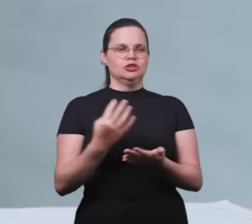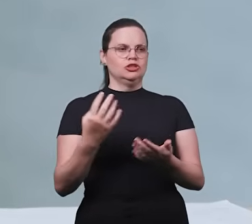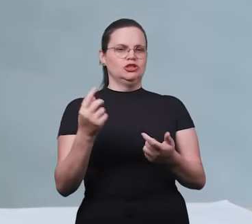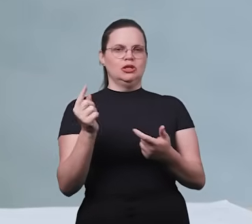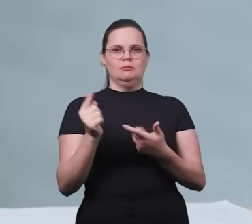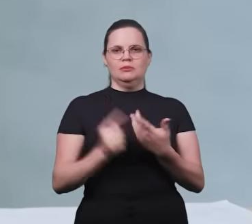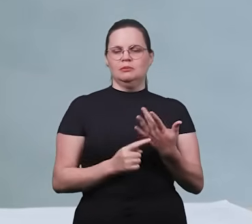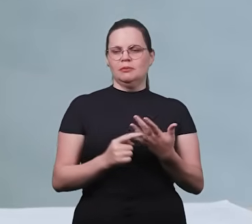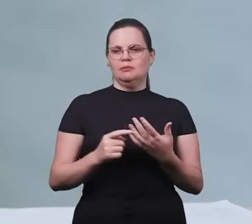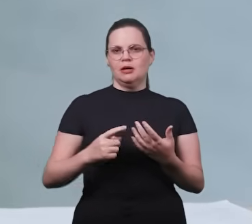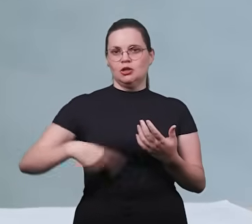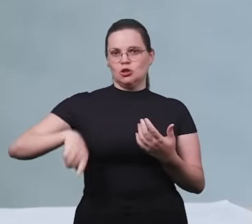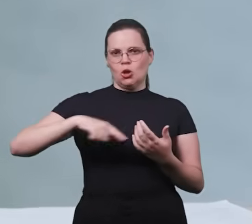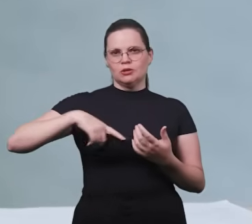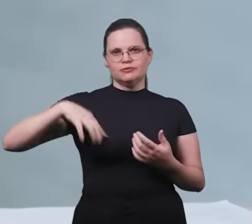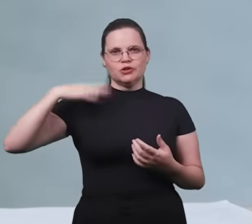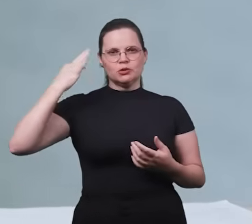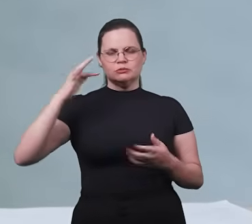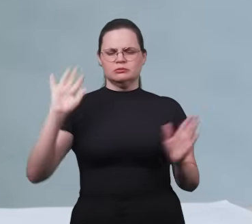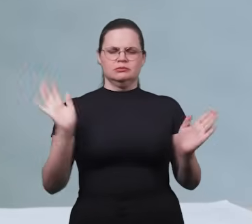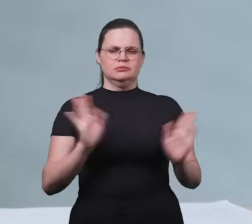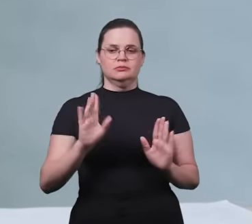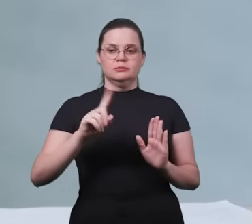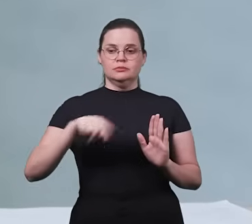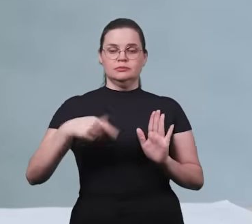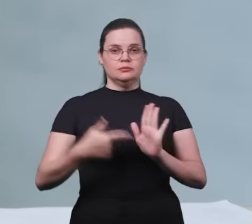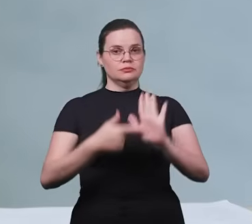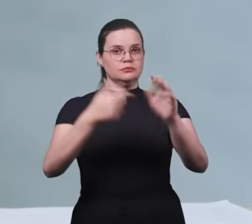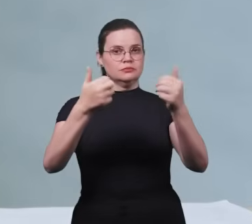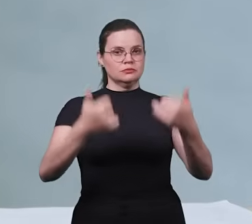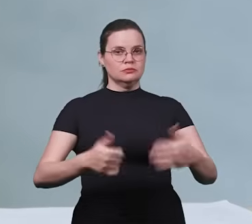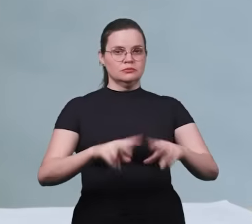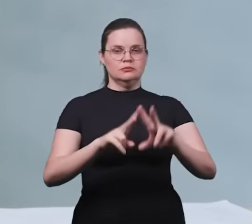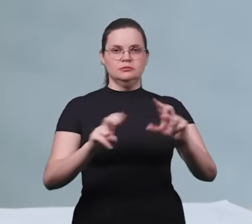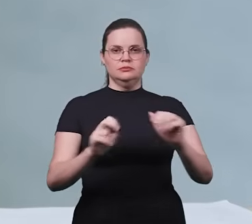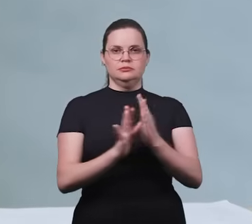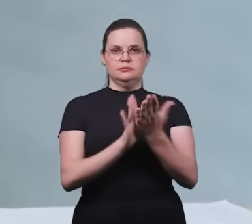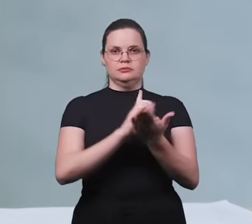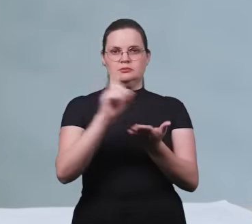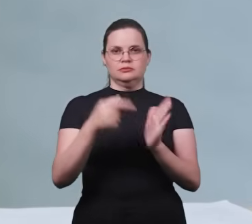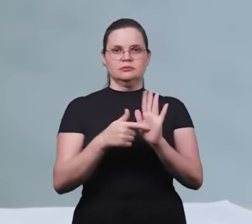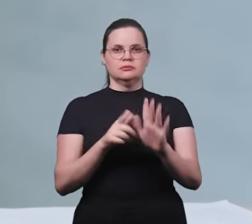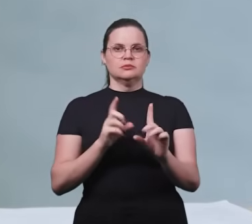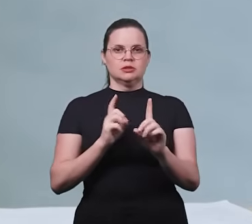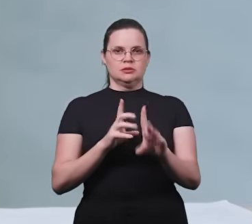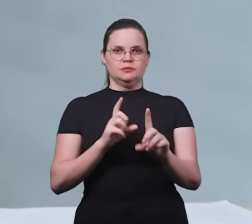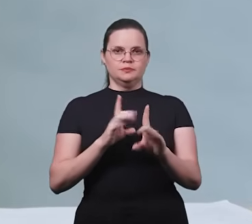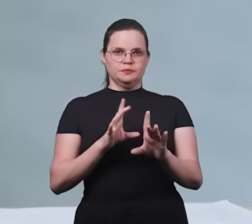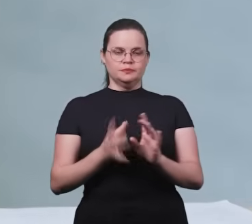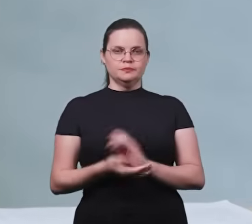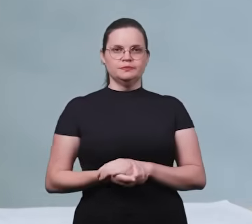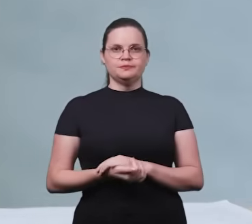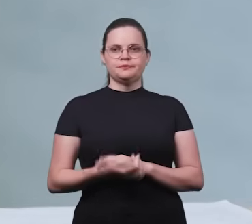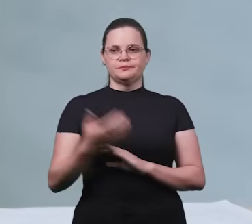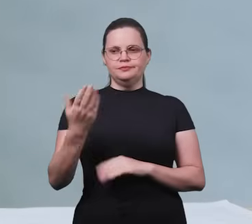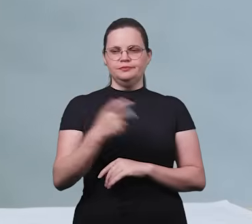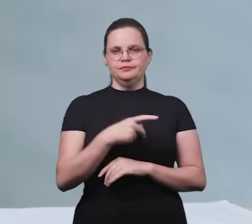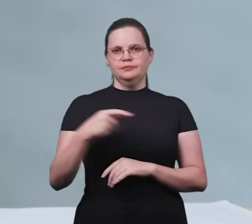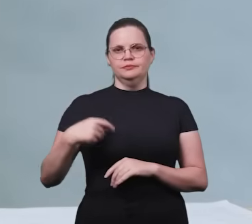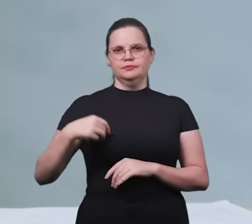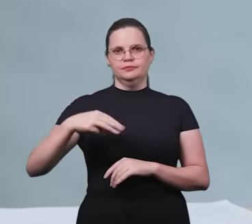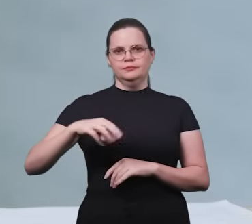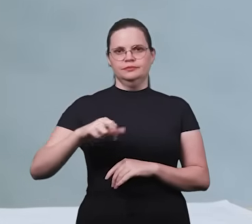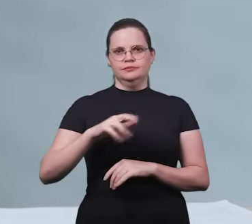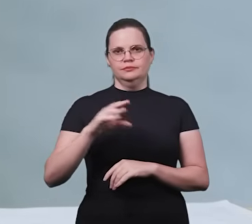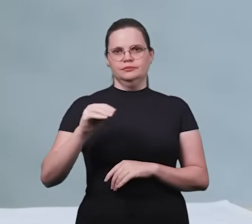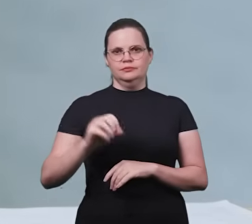Nós estamos falando aqui da palavra, da doutrina que emerge da palavra. E isso que o pastor Marcos